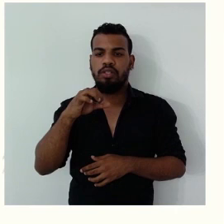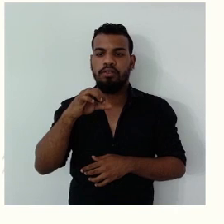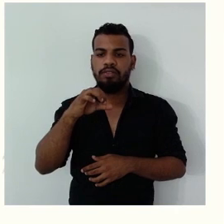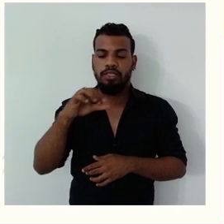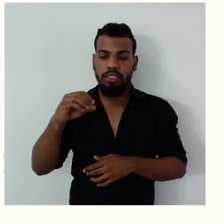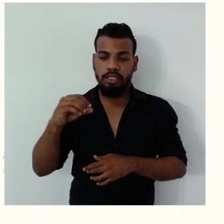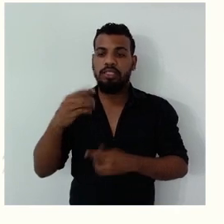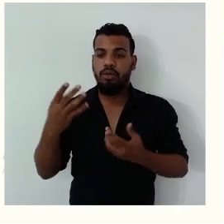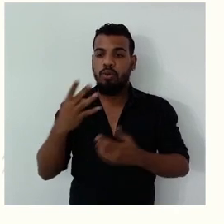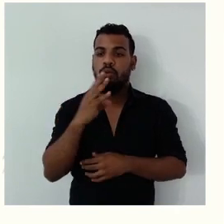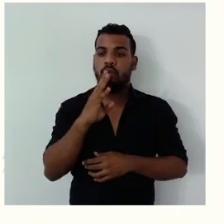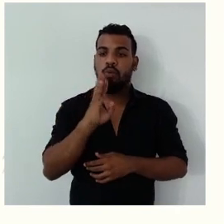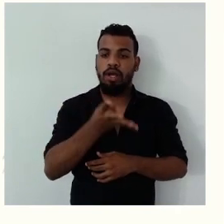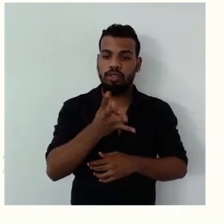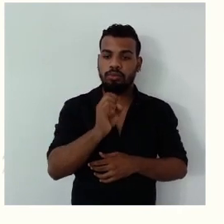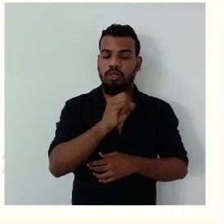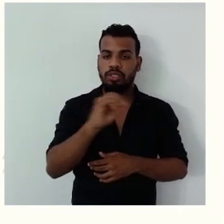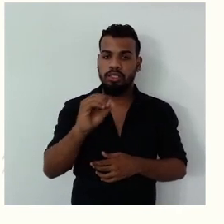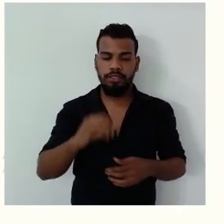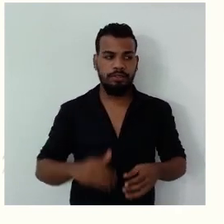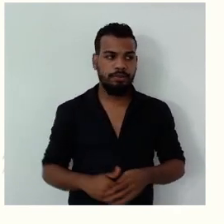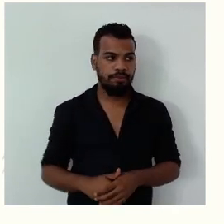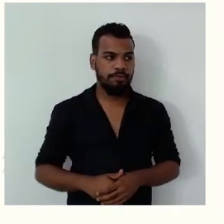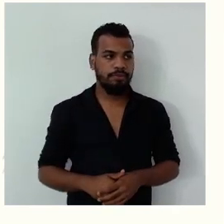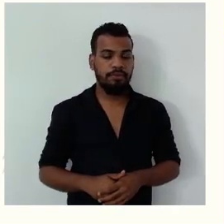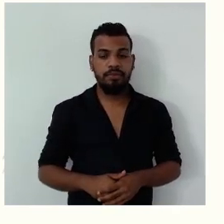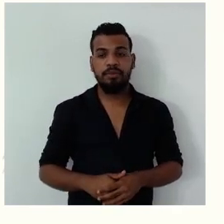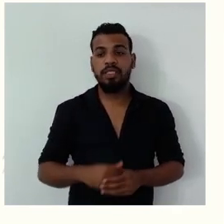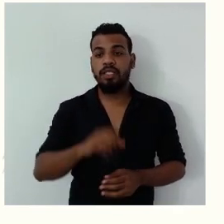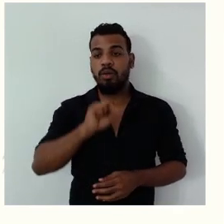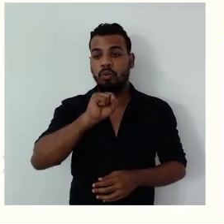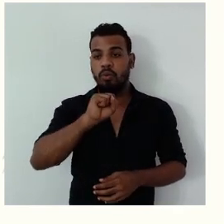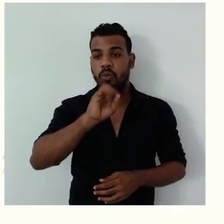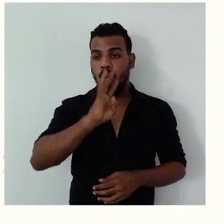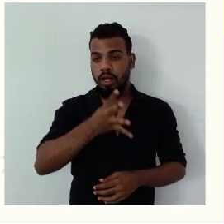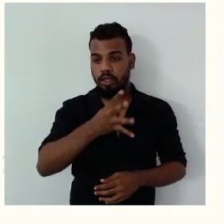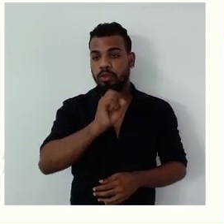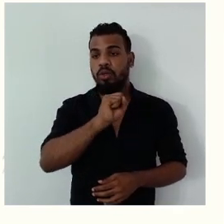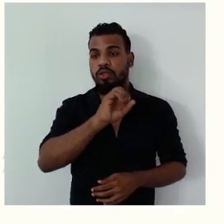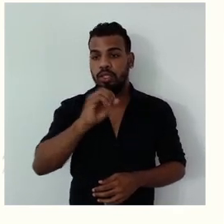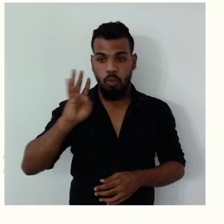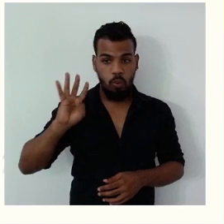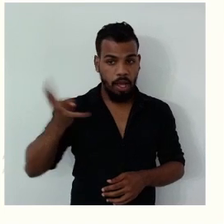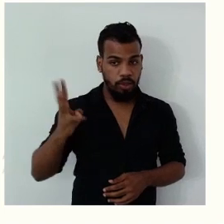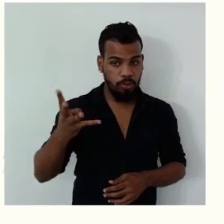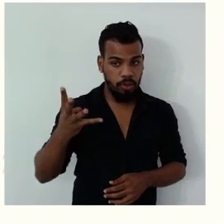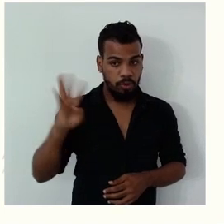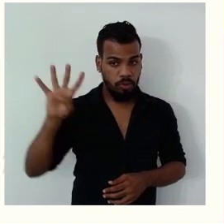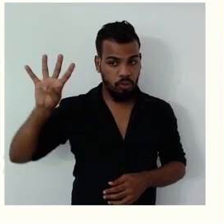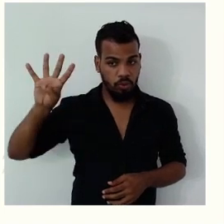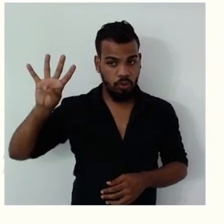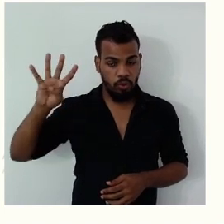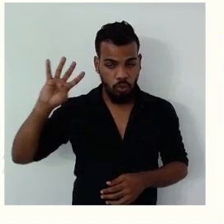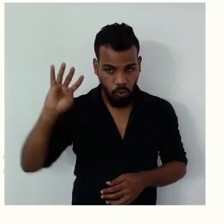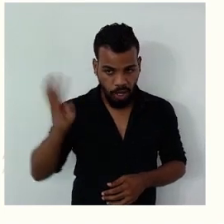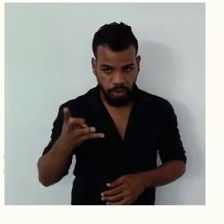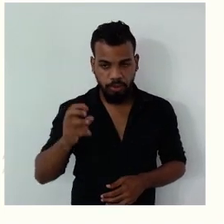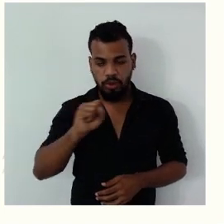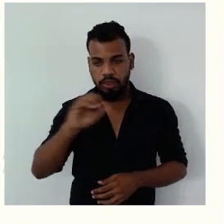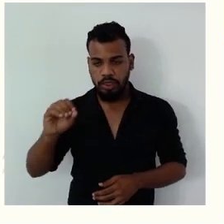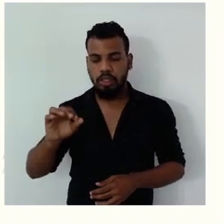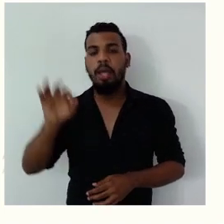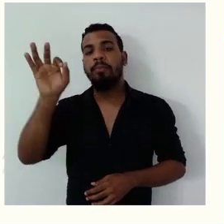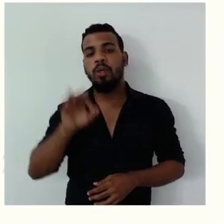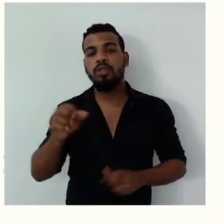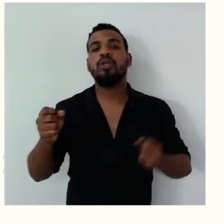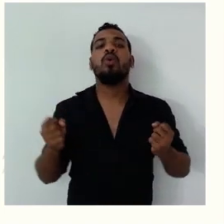bater 4.800. Só que esse 4.800 é o valor da porcentagem. Quantos por